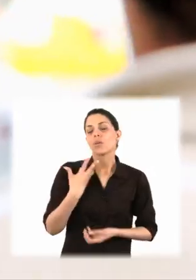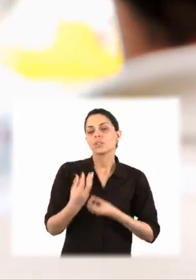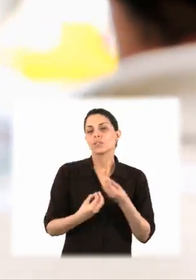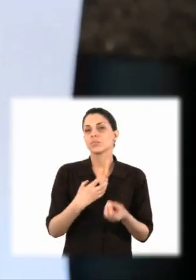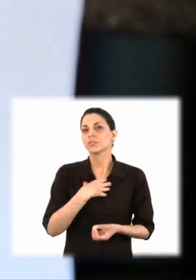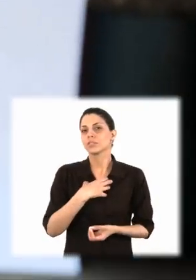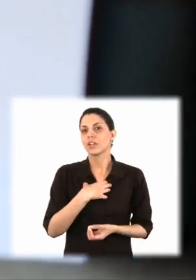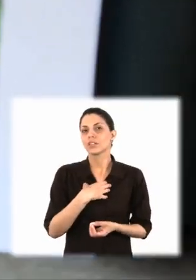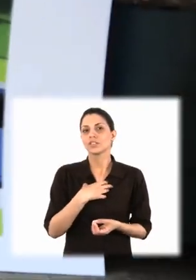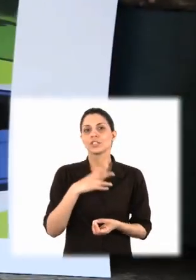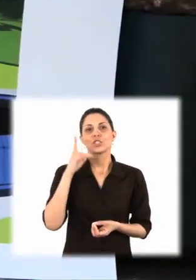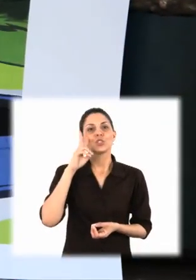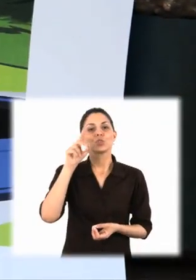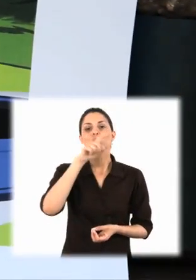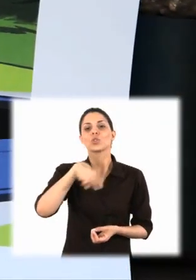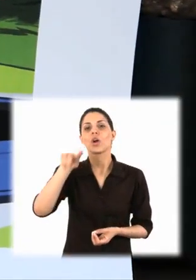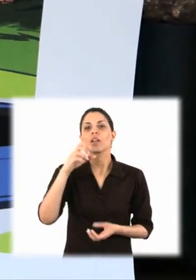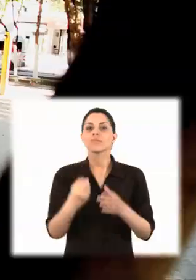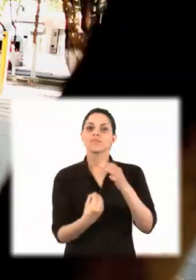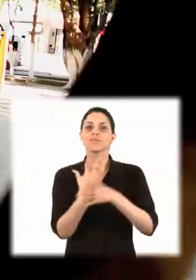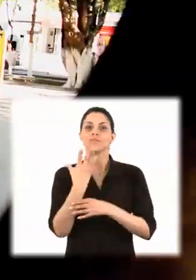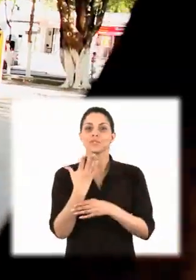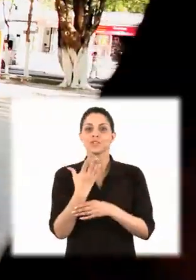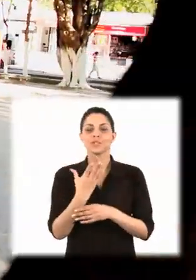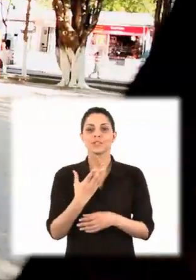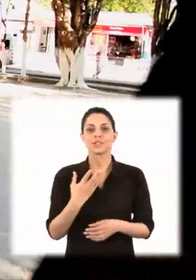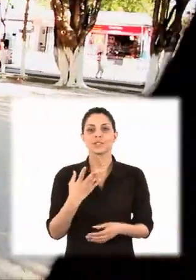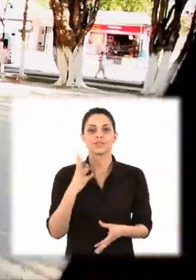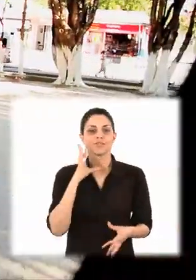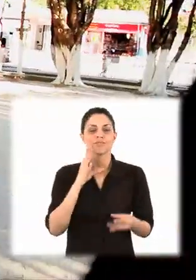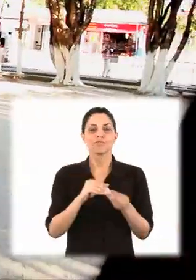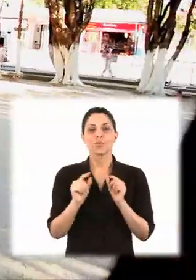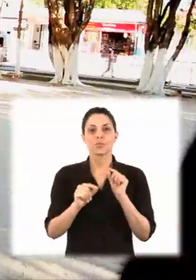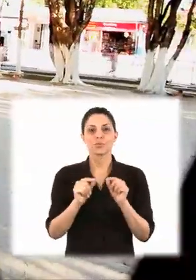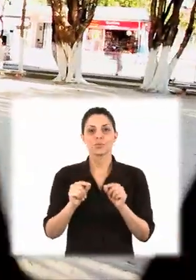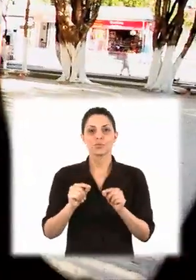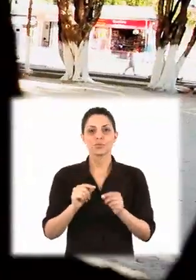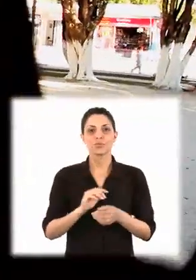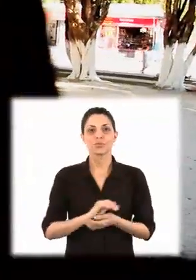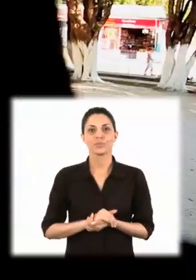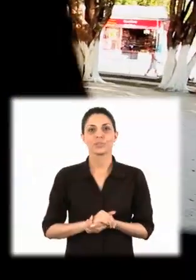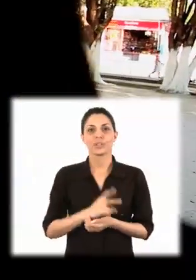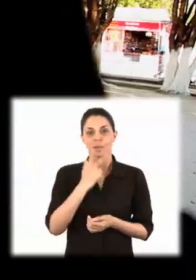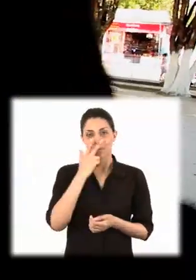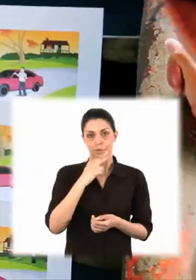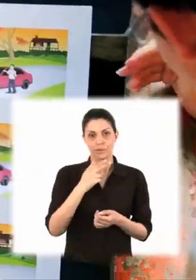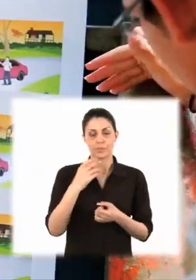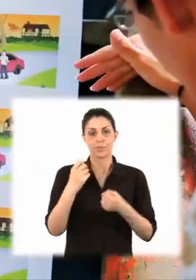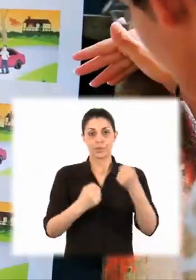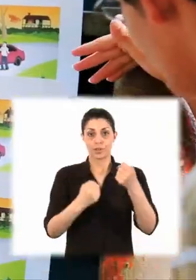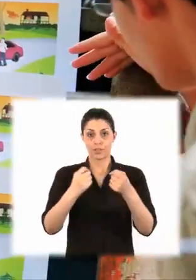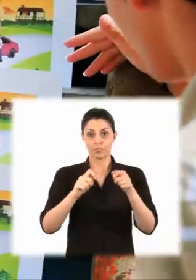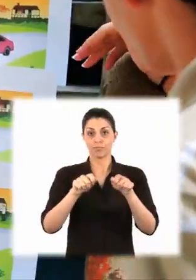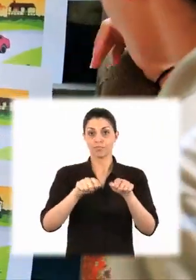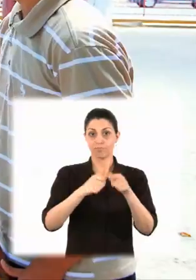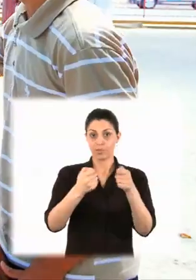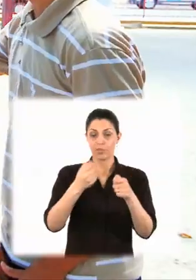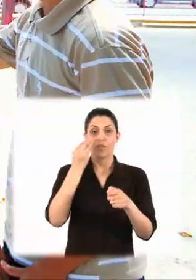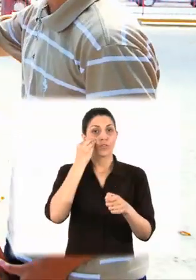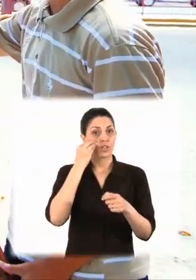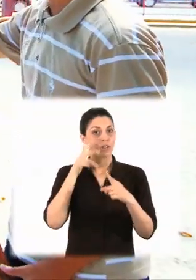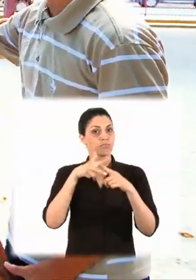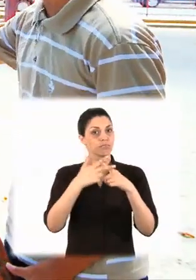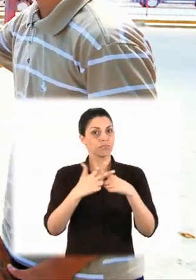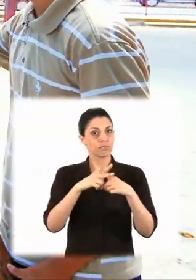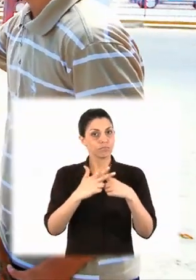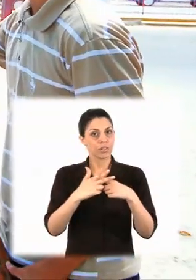Conta pra mim como é que foi essa história aqui, como é que ela começou? Você me deu essa primeira... O carro dele quebrou. O carro dele quebrou. Ele foi tentar ajudar,